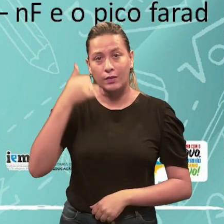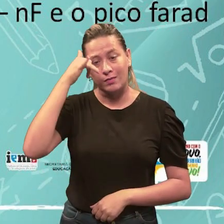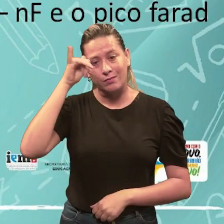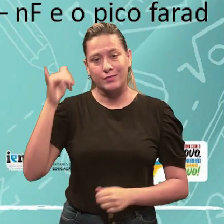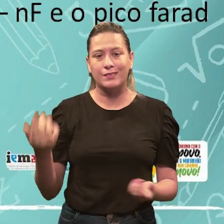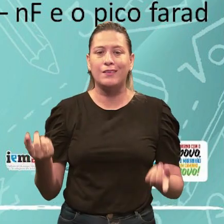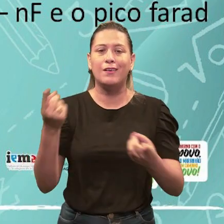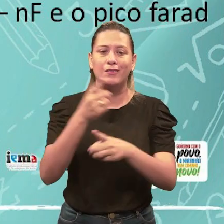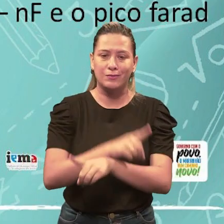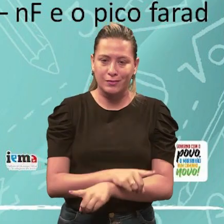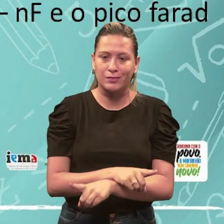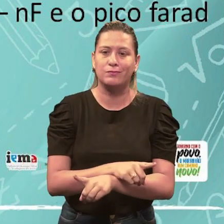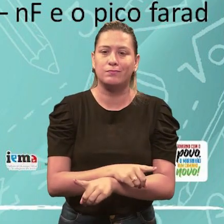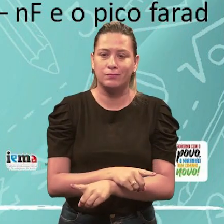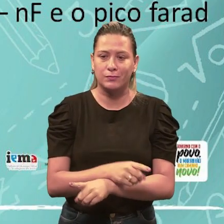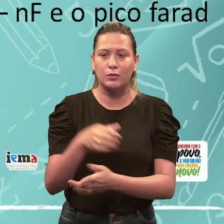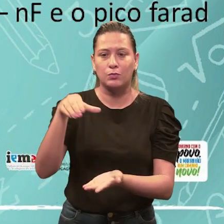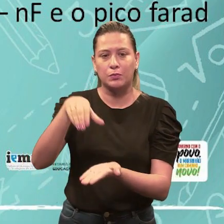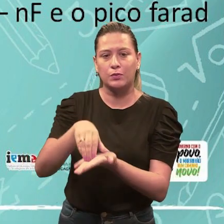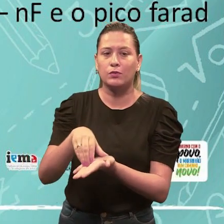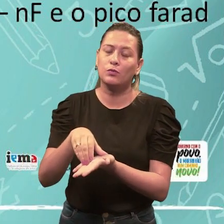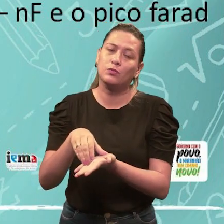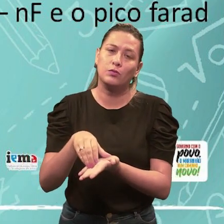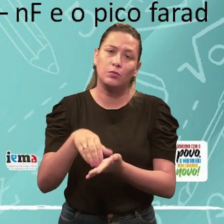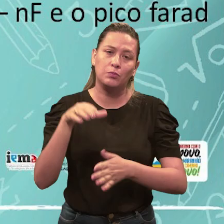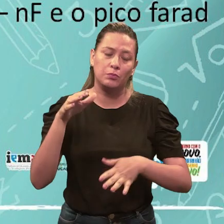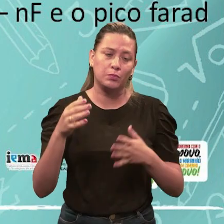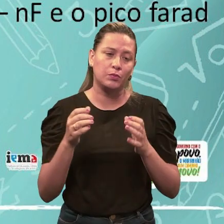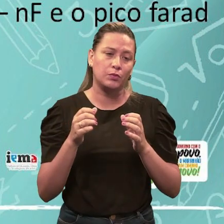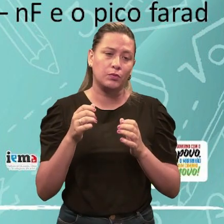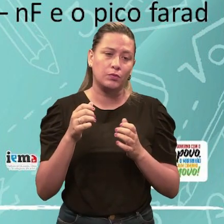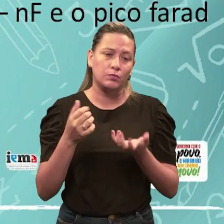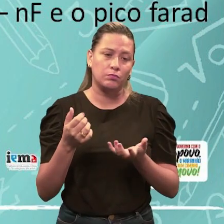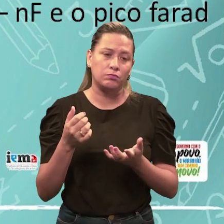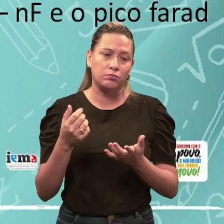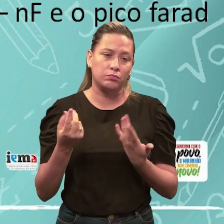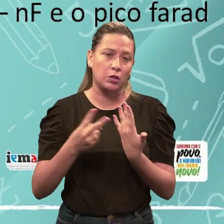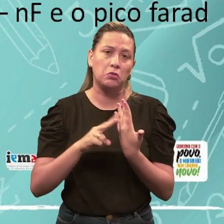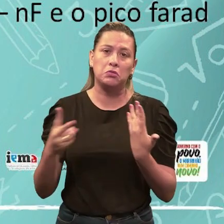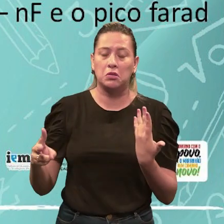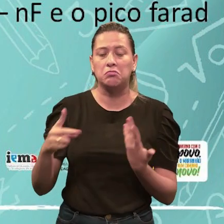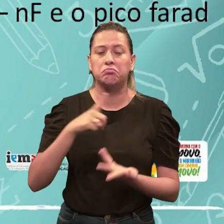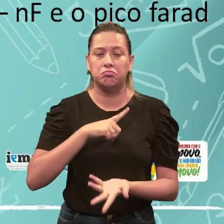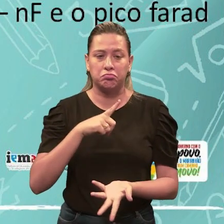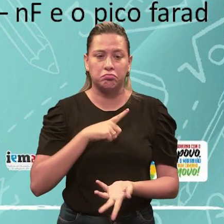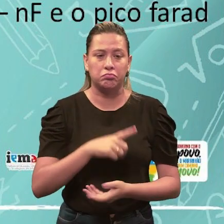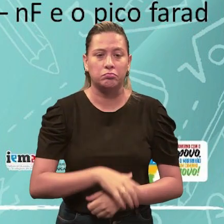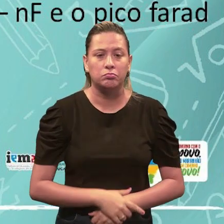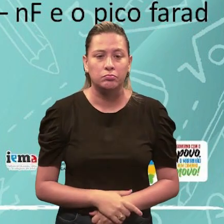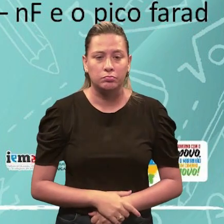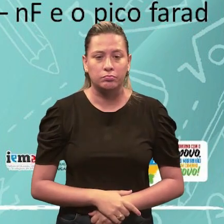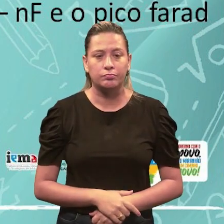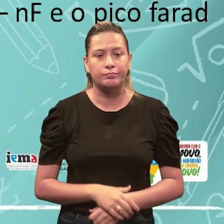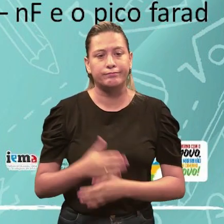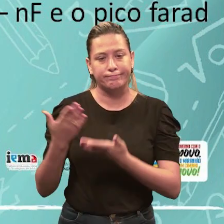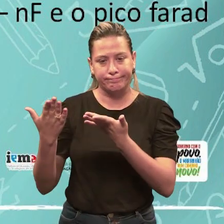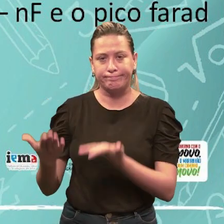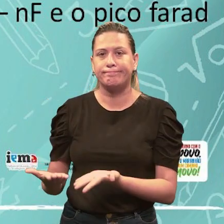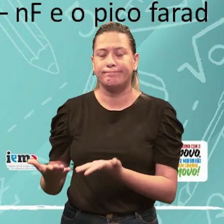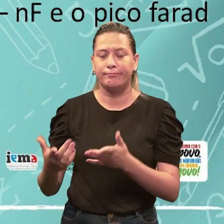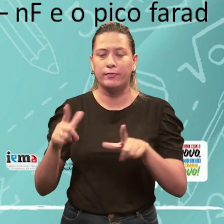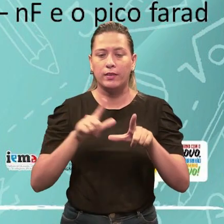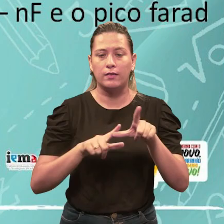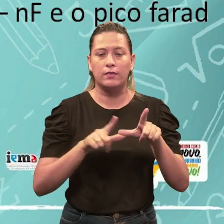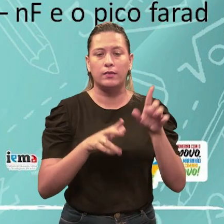capacitor polarizado, pois poderá danificá-lo, certo? São identificados com a letra C, né? Ó, como eu